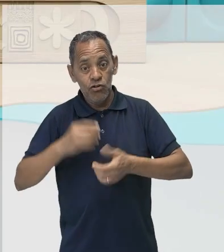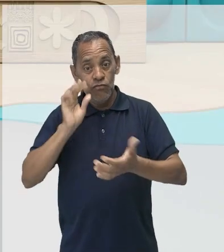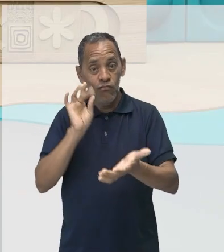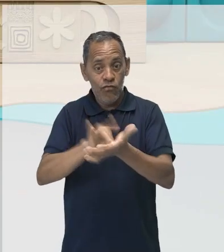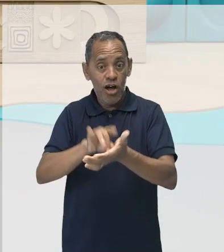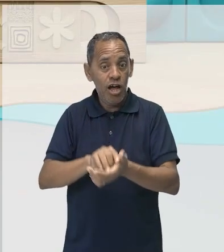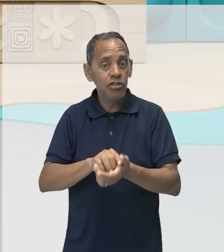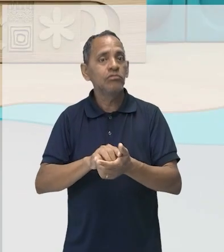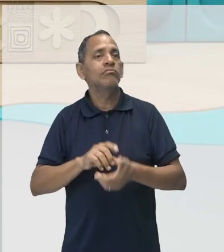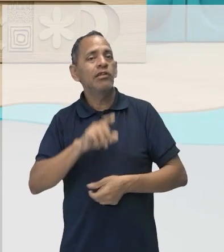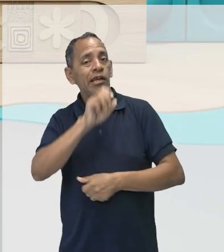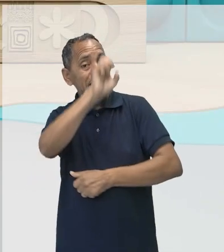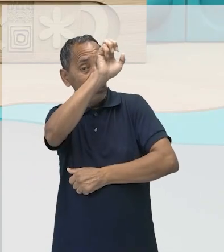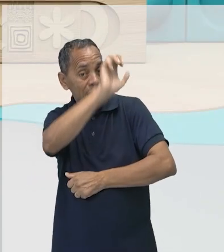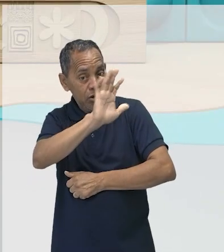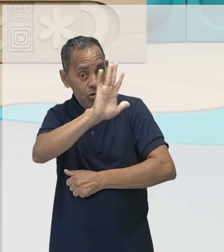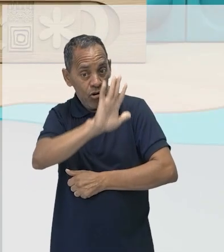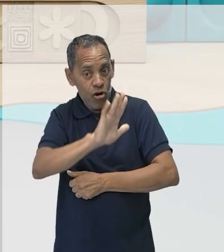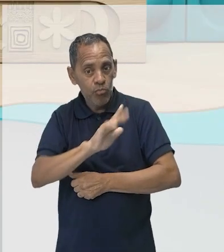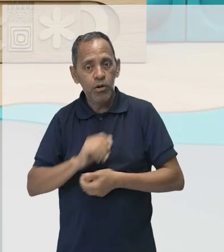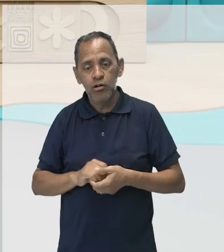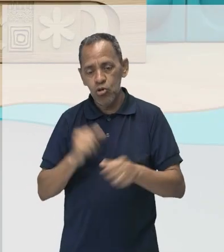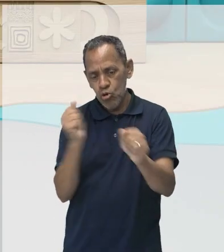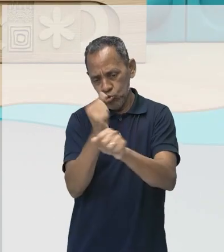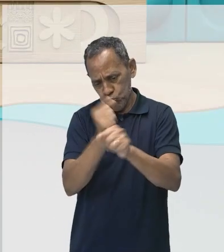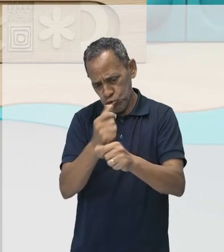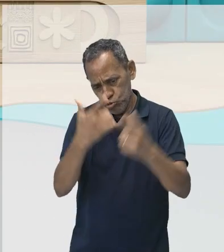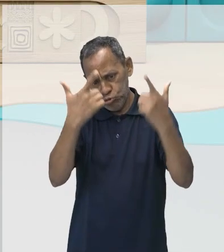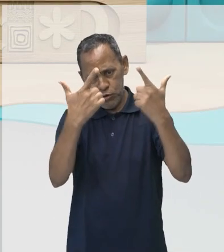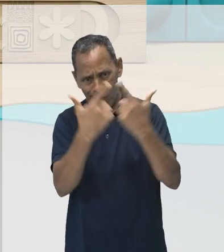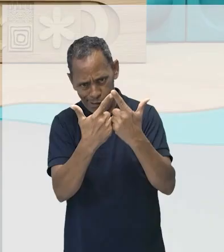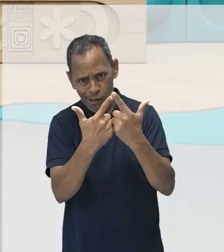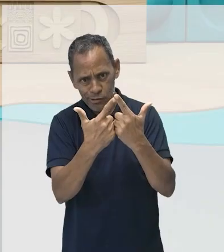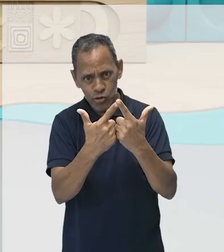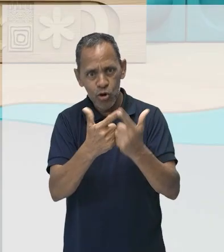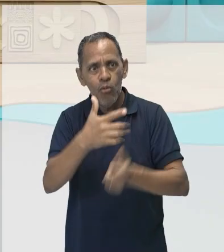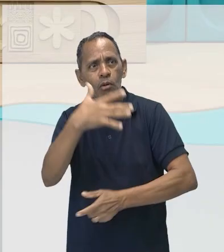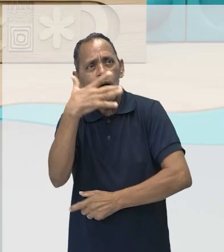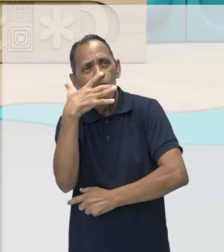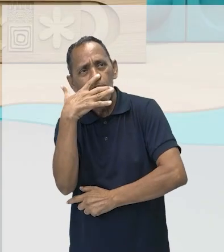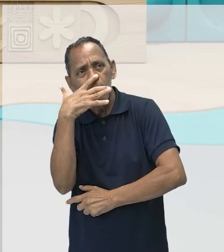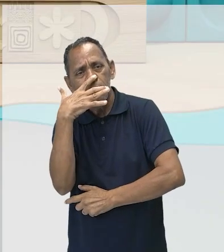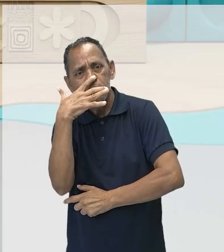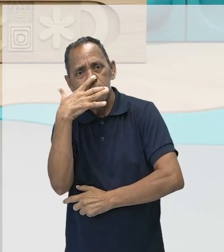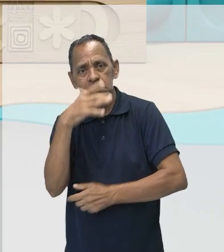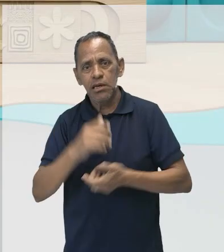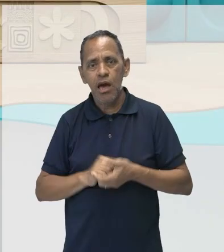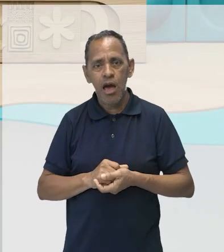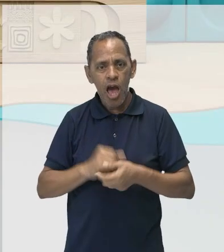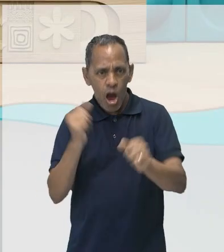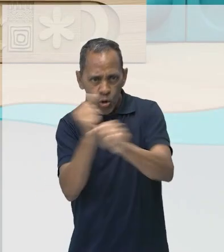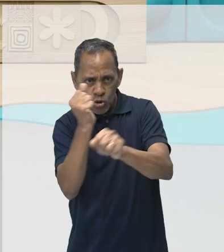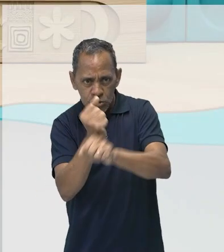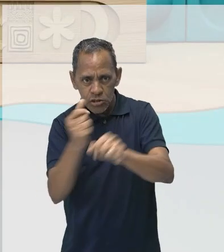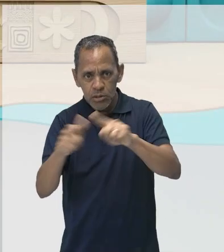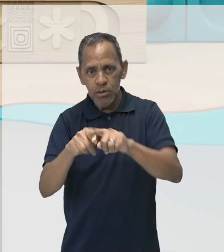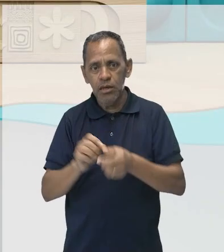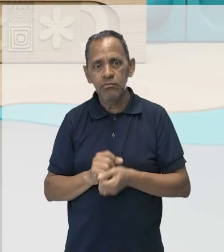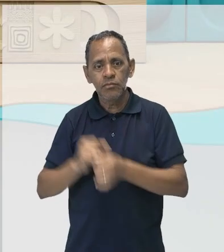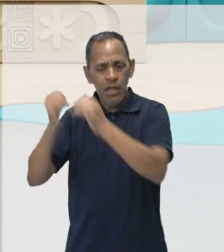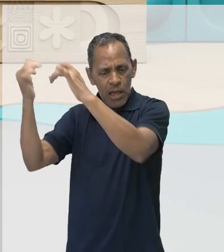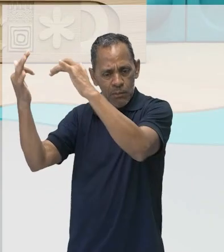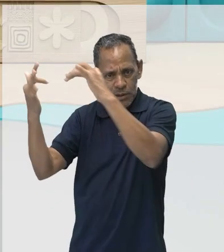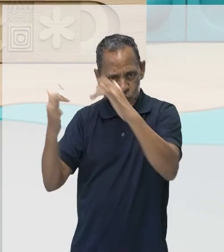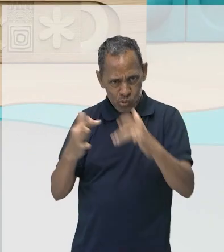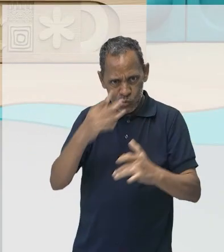construíram, né, esse teatro para apreciar as peças. Traziam, né, os artistas